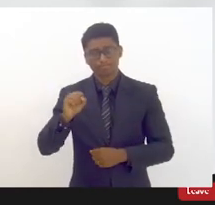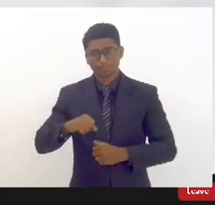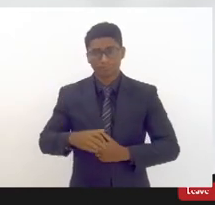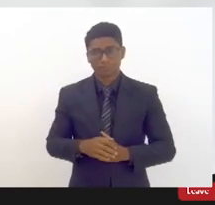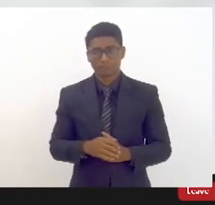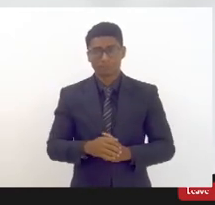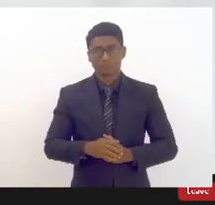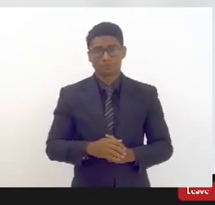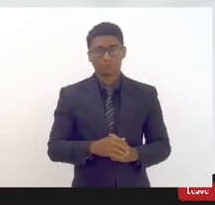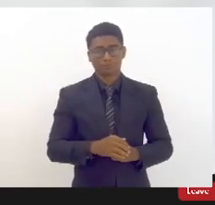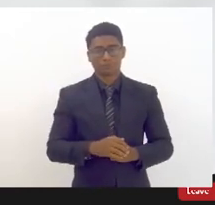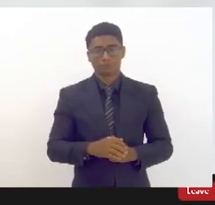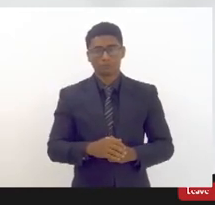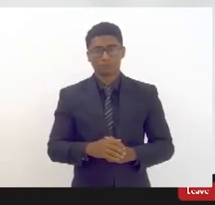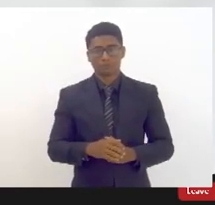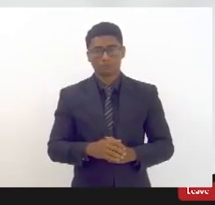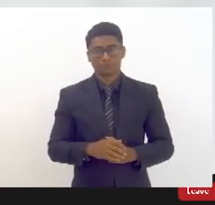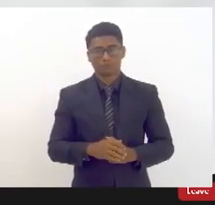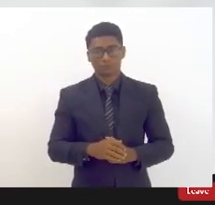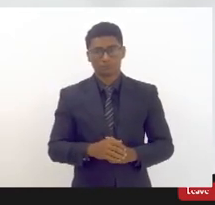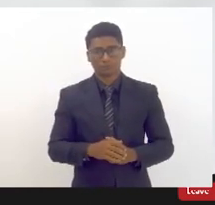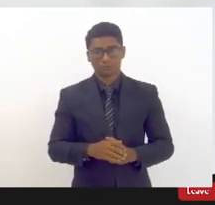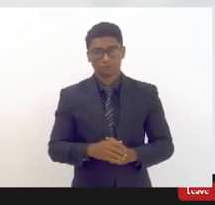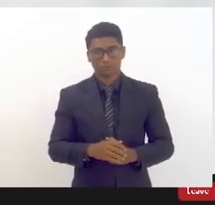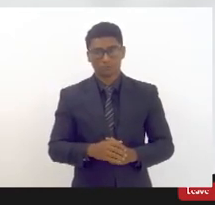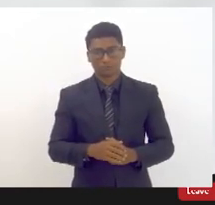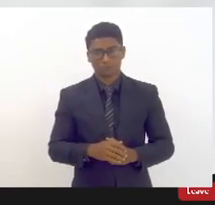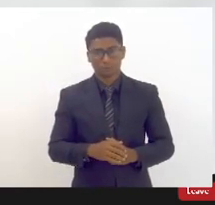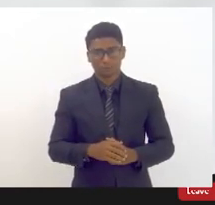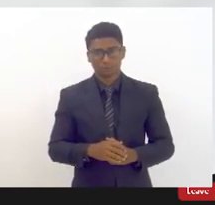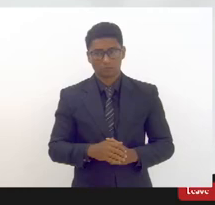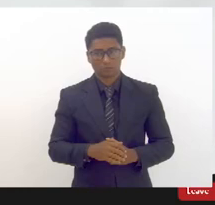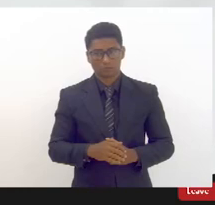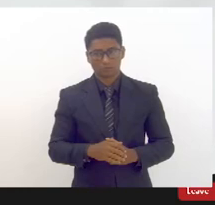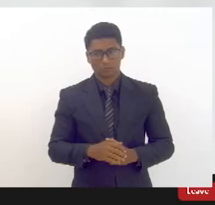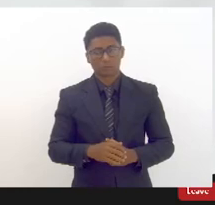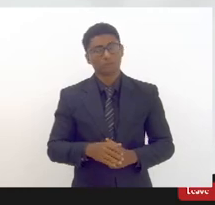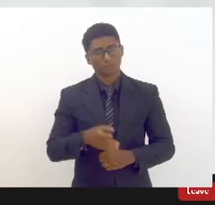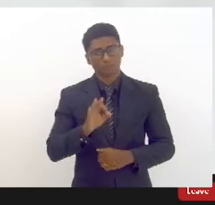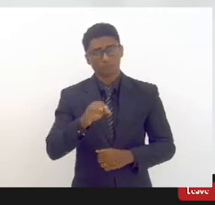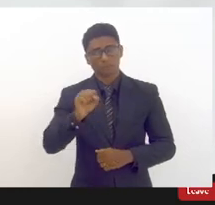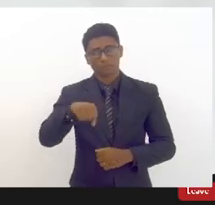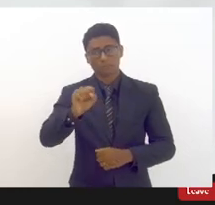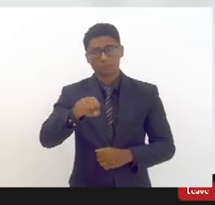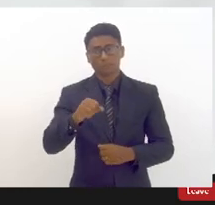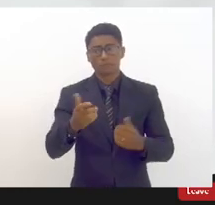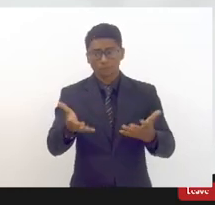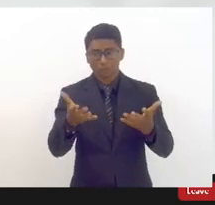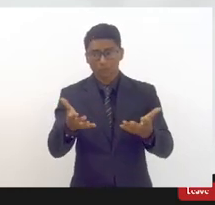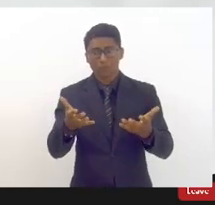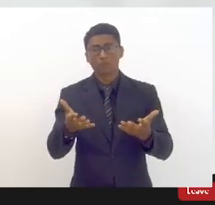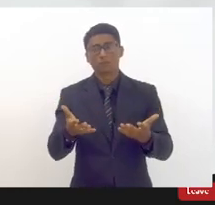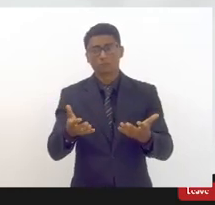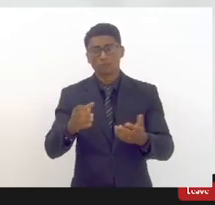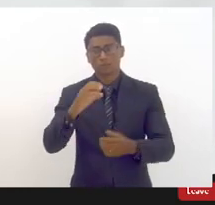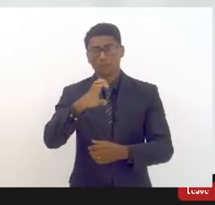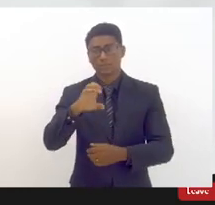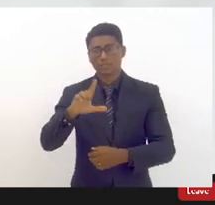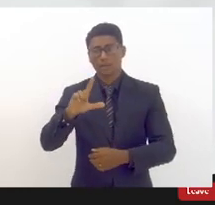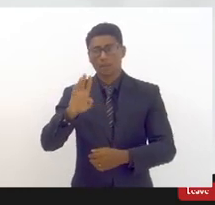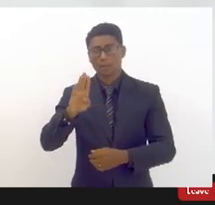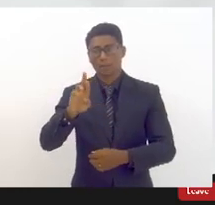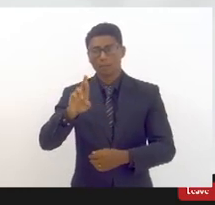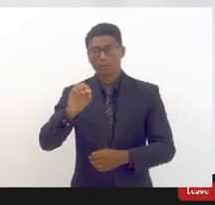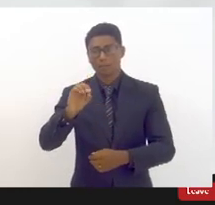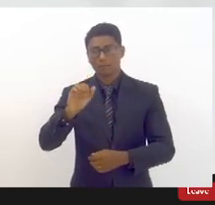discussão contra o despacho ou coisa semelhante. Então, a gente tem o compromisso, sim, de terminar a implementação do Cell Broadcast até o